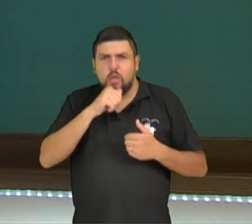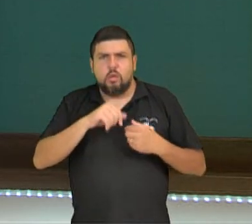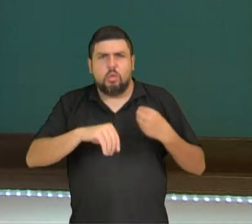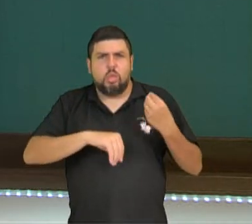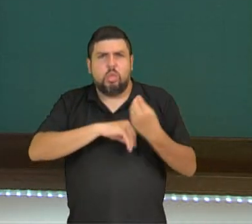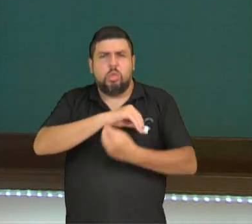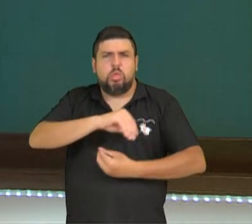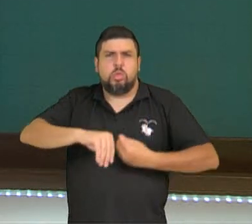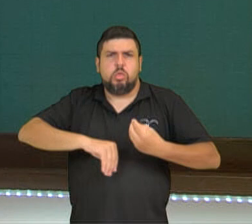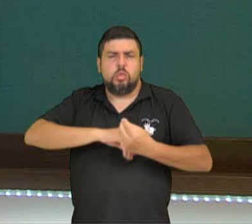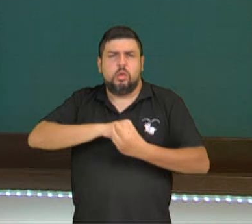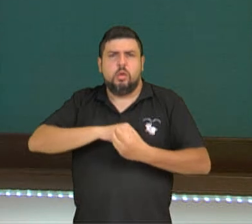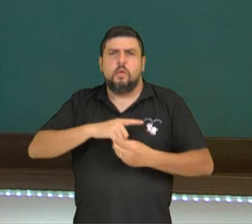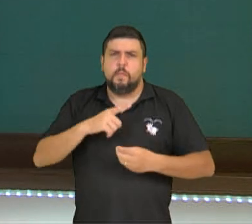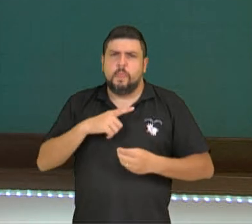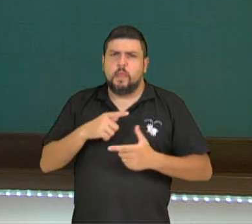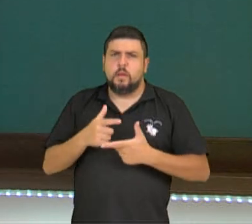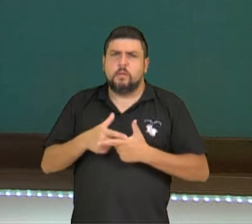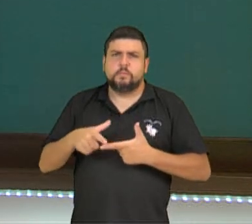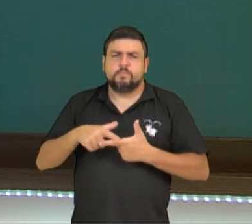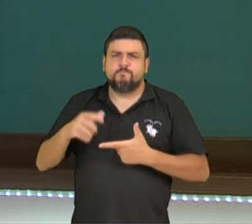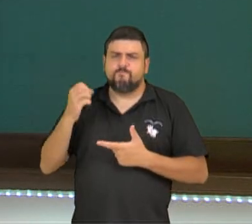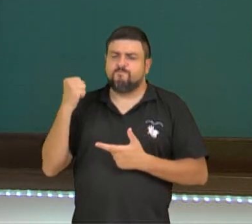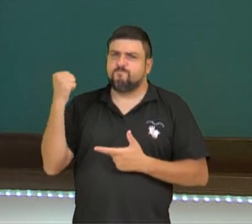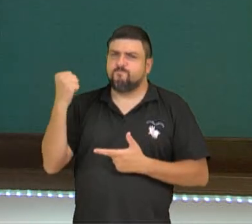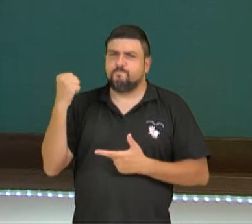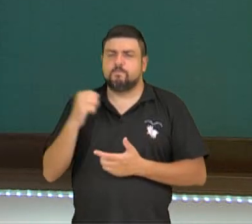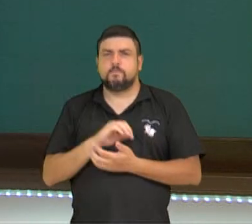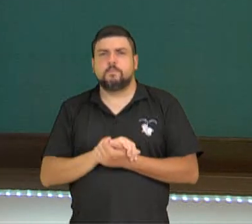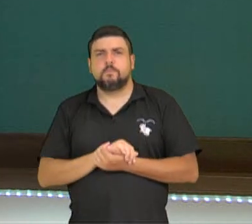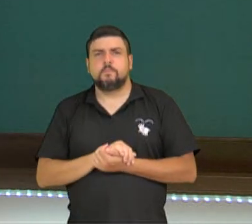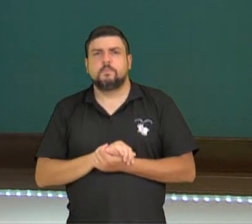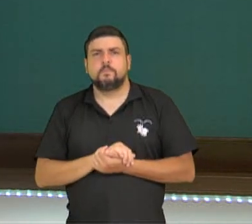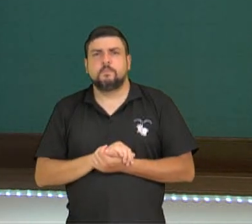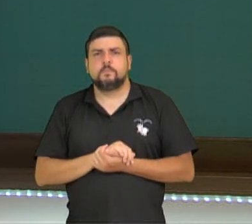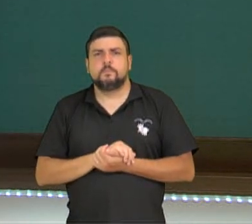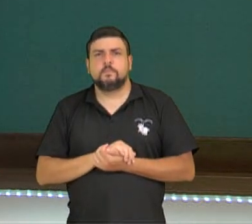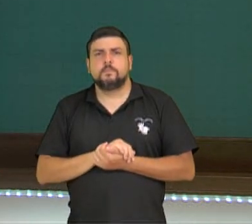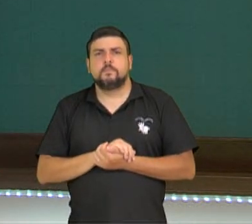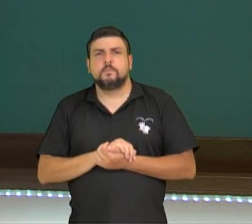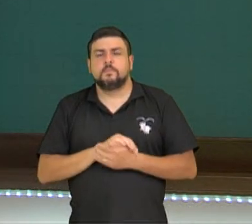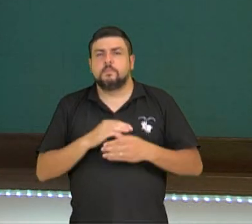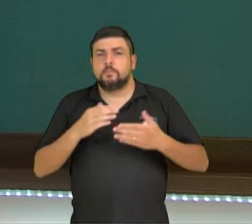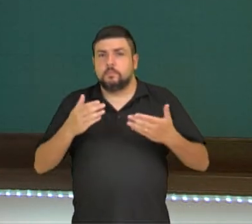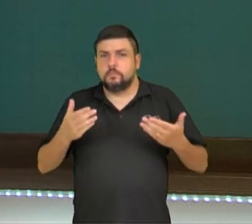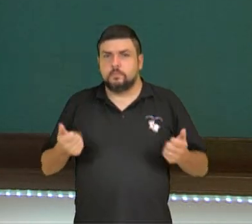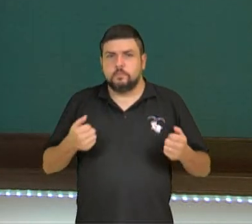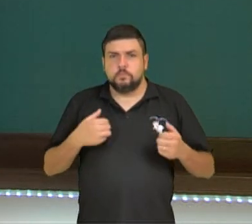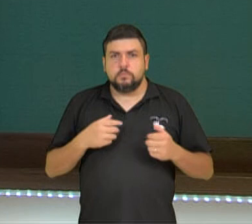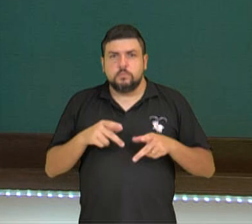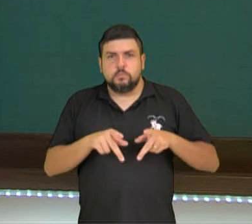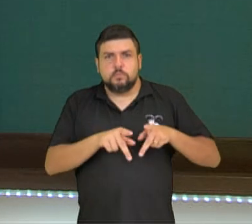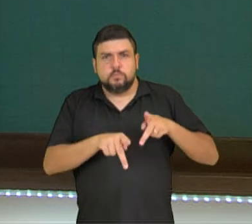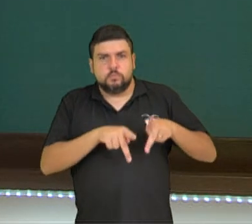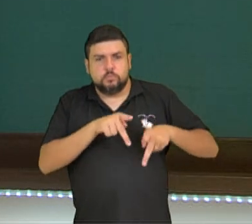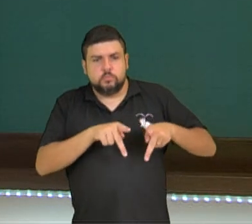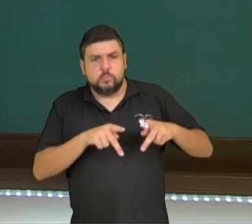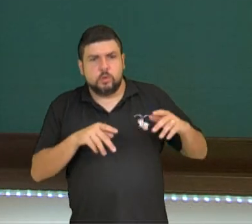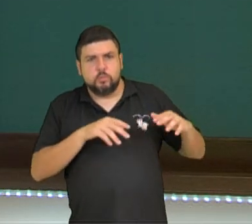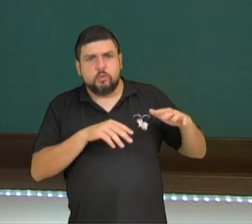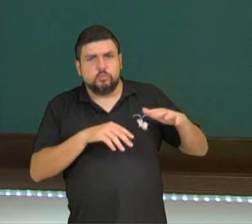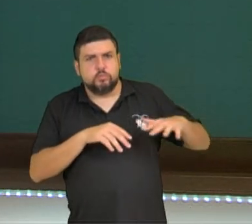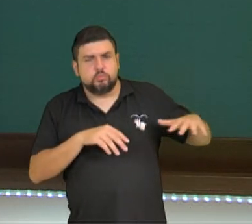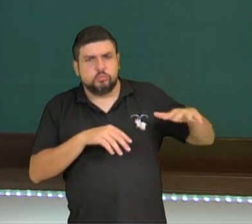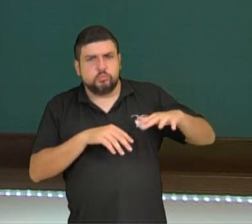muito grave, inclusive, o rio Iguaçu, certo? Desde atividades dessa concentração populacional até as